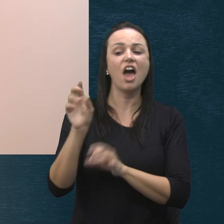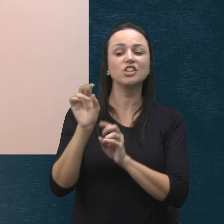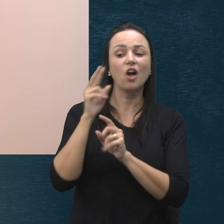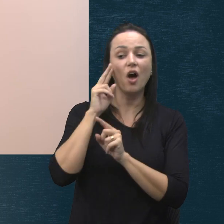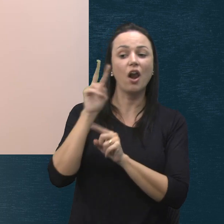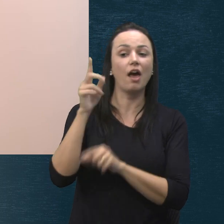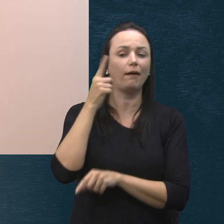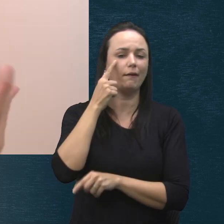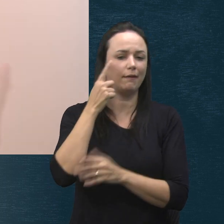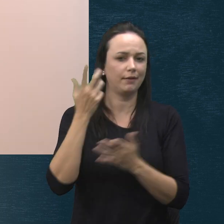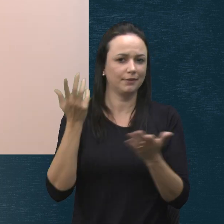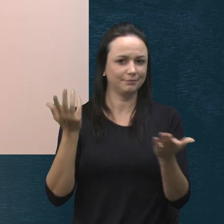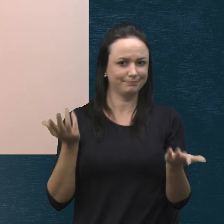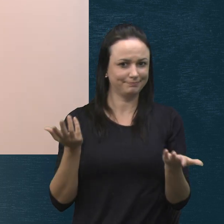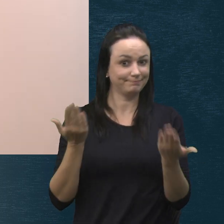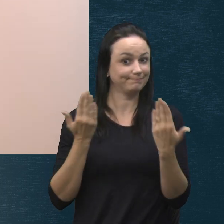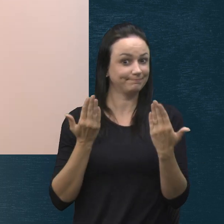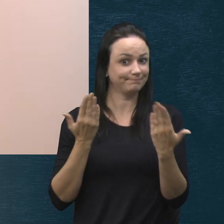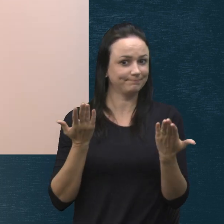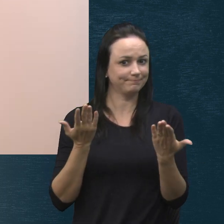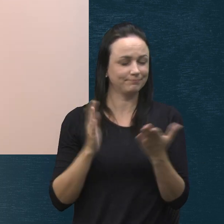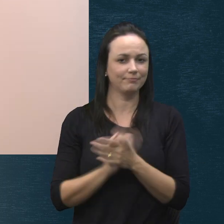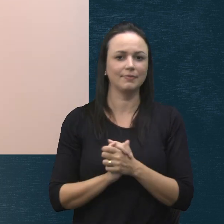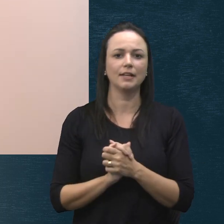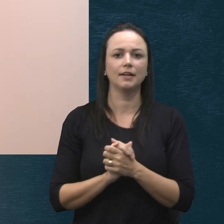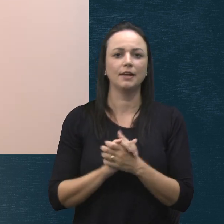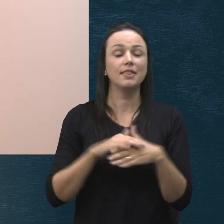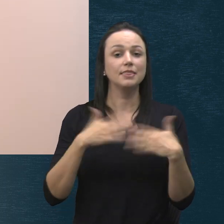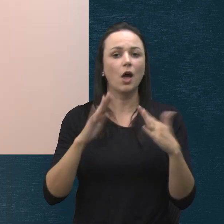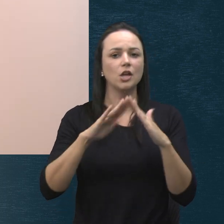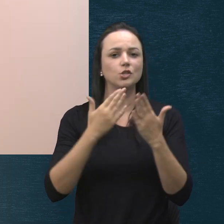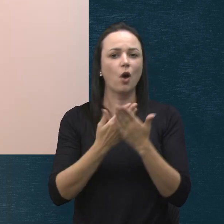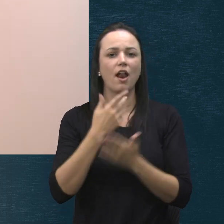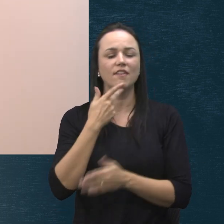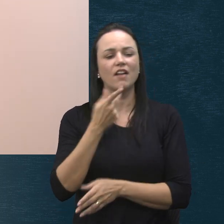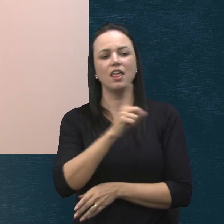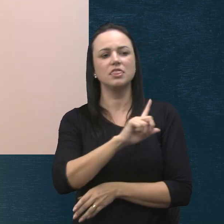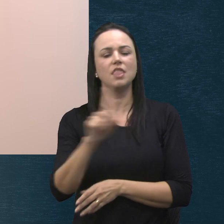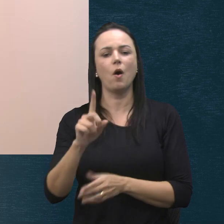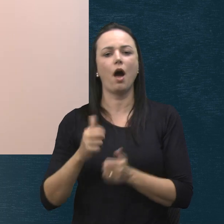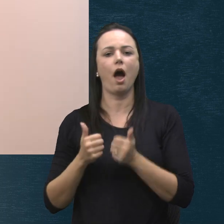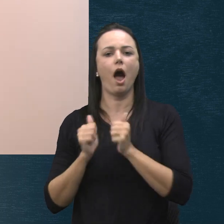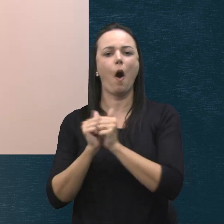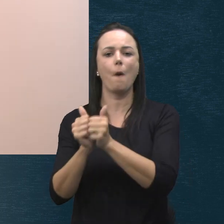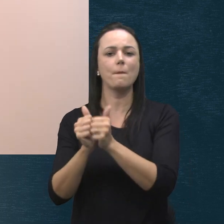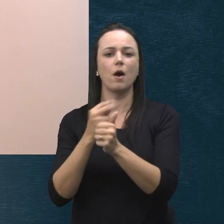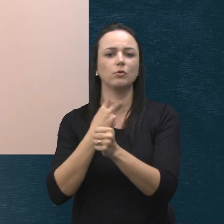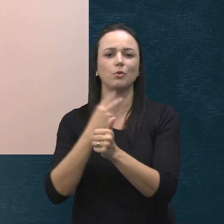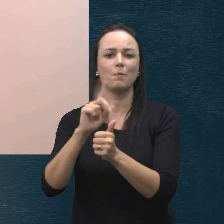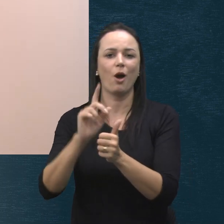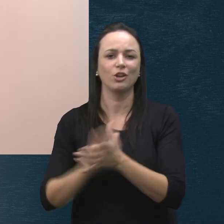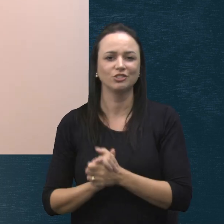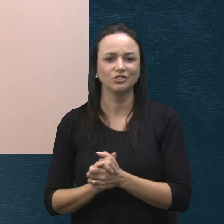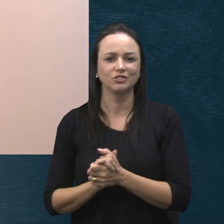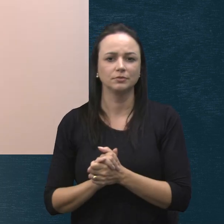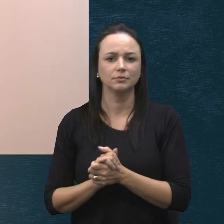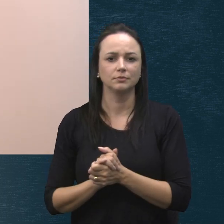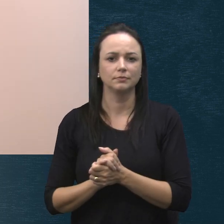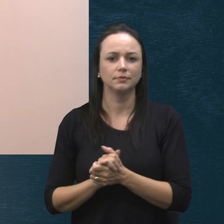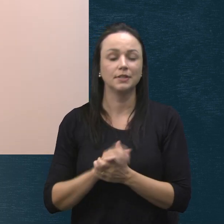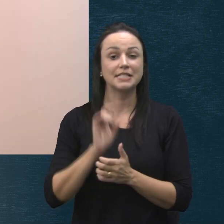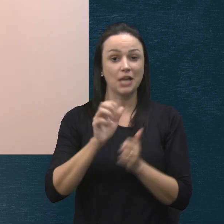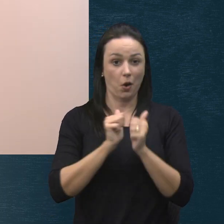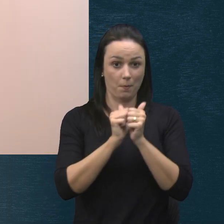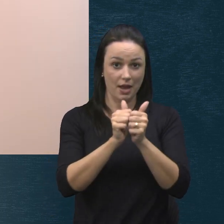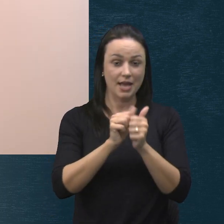aqui. E aí, eles negam esse direito muitas vezes. O acompanhante diz, tem direito quando